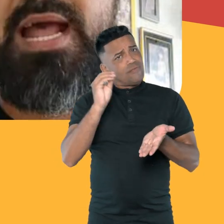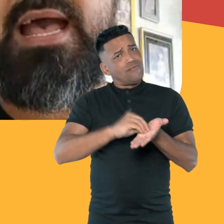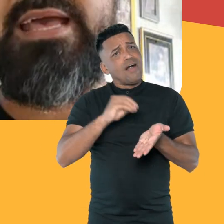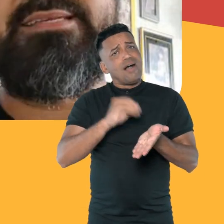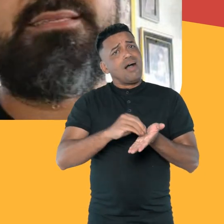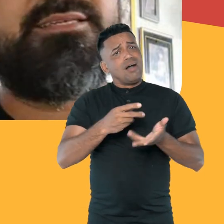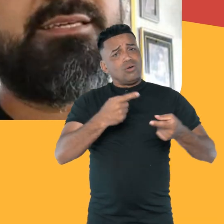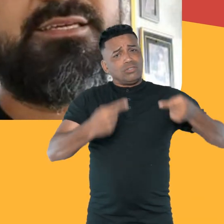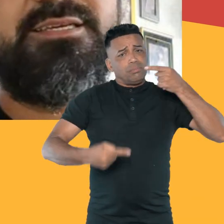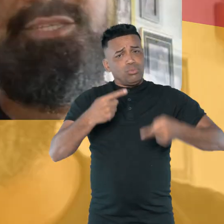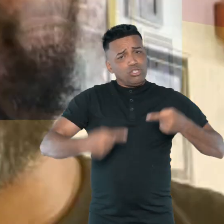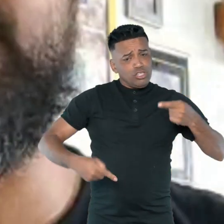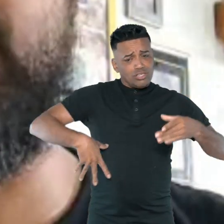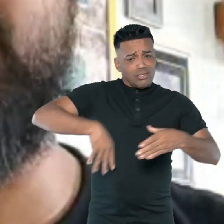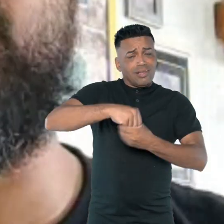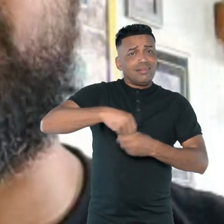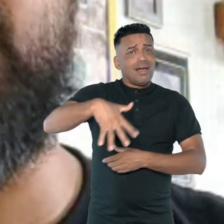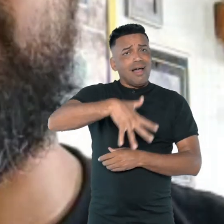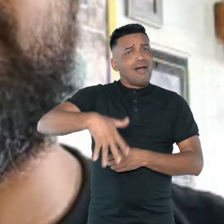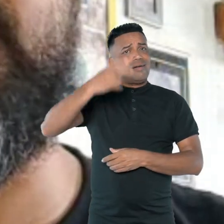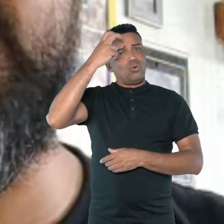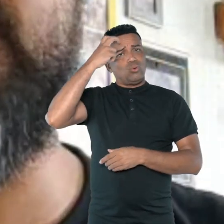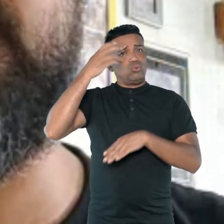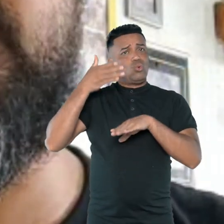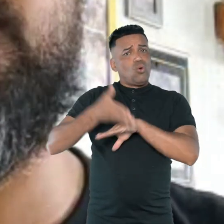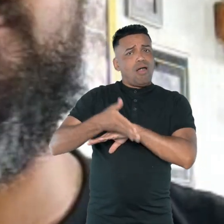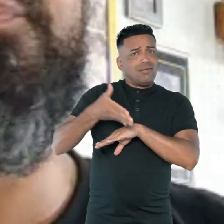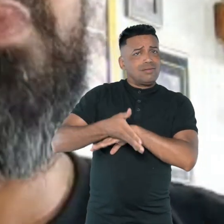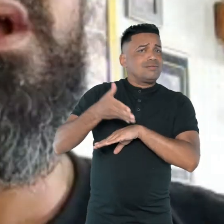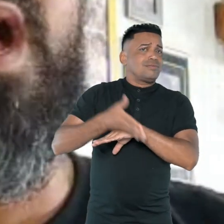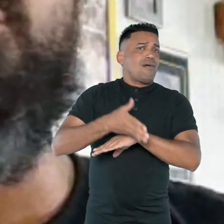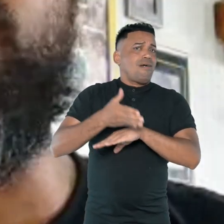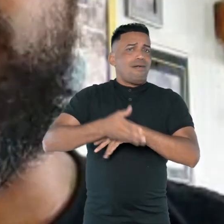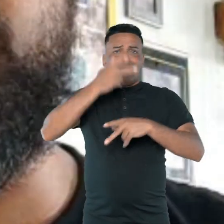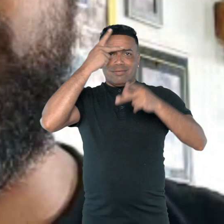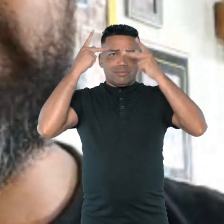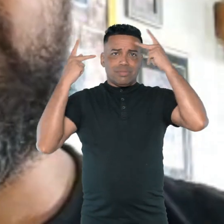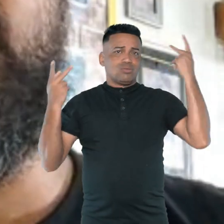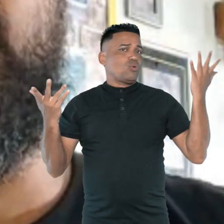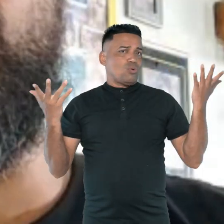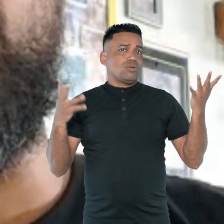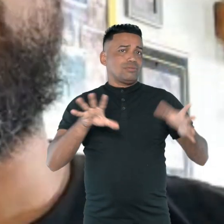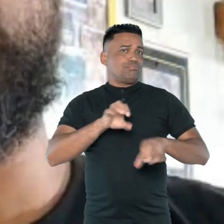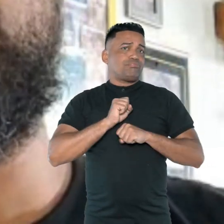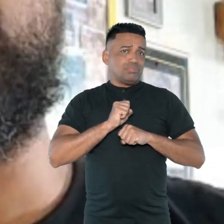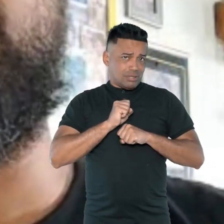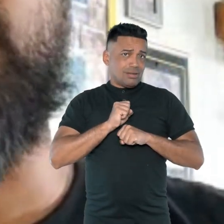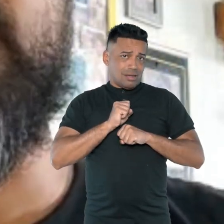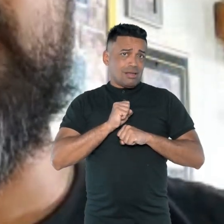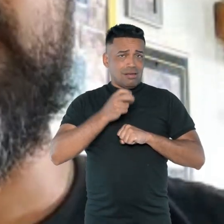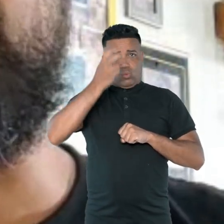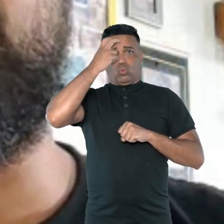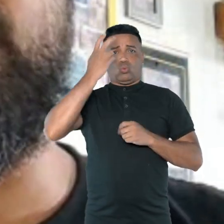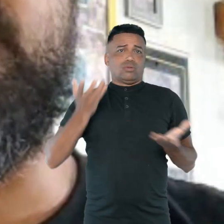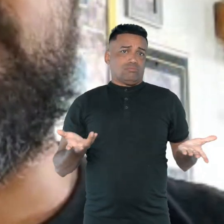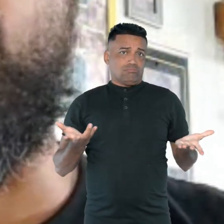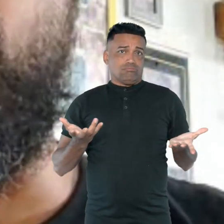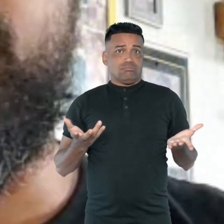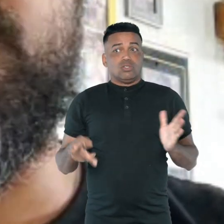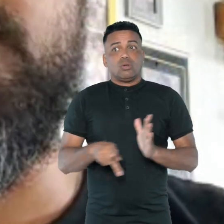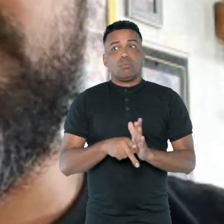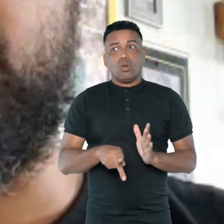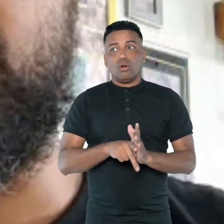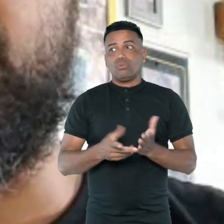políticas culturais e de acesso, né? Que dê acesso à cultura. E quando a gente está tratando